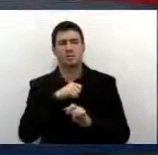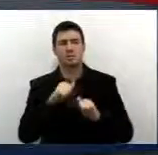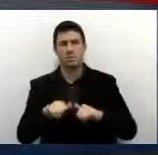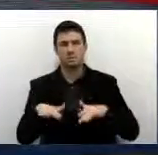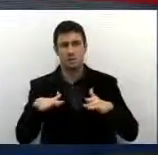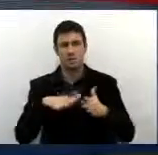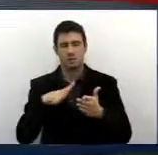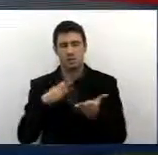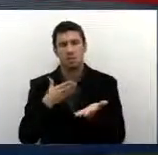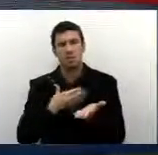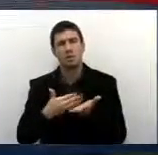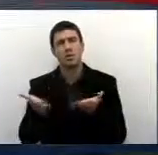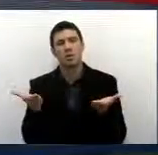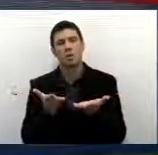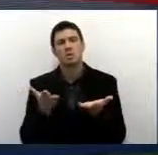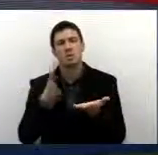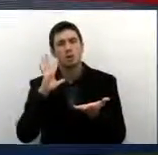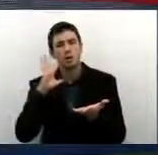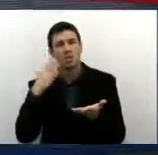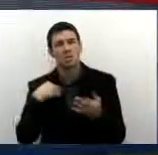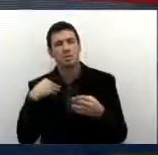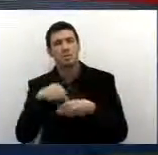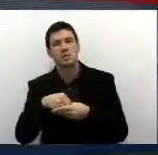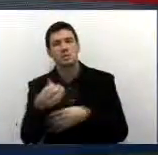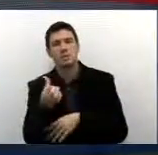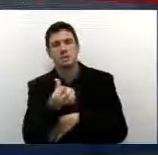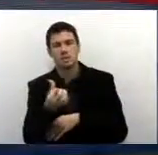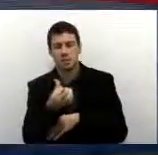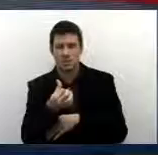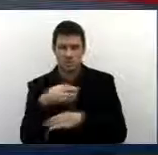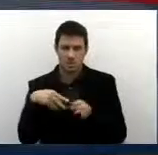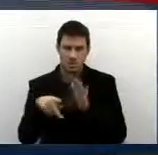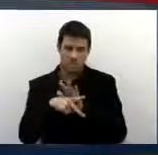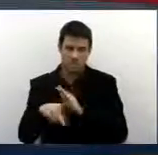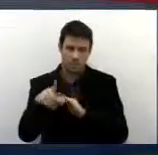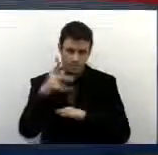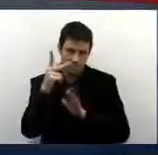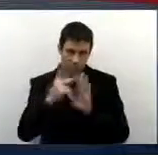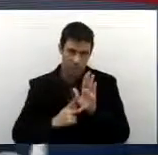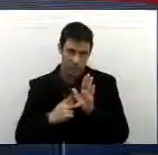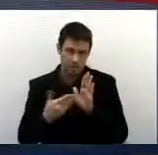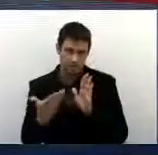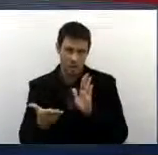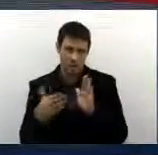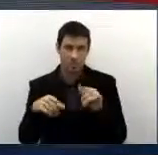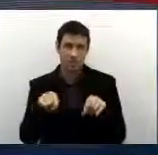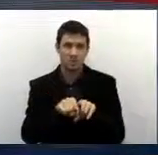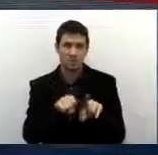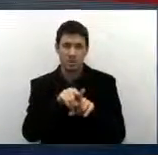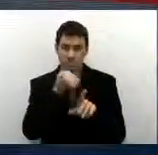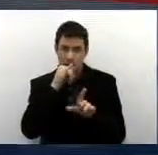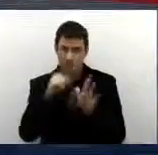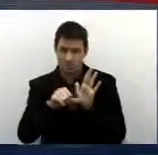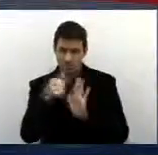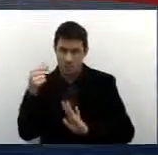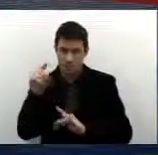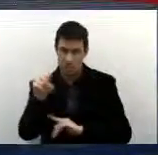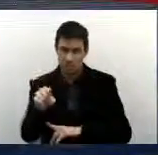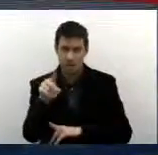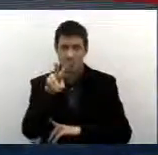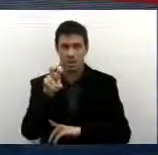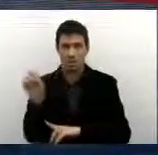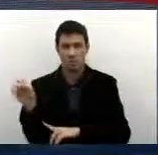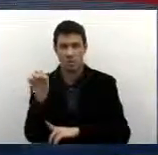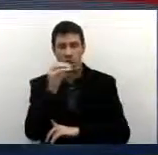hoje acontece a sessão ordinária de número 66. Muitos projetos aí em vista na pauta. A pauta do Grande Expediente hoje com 50 itens,